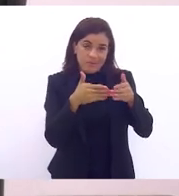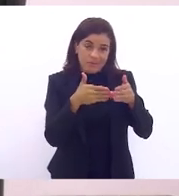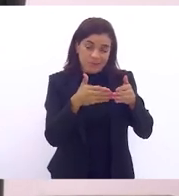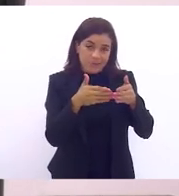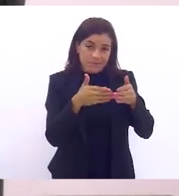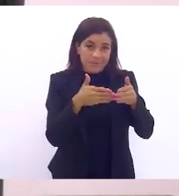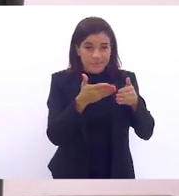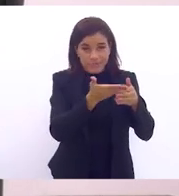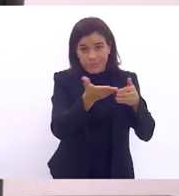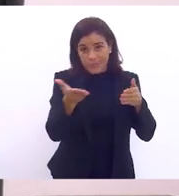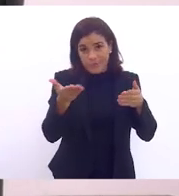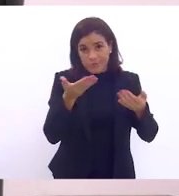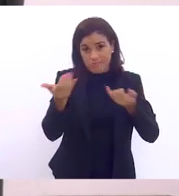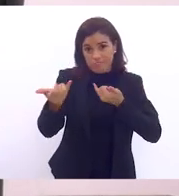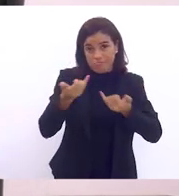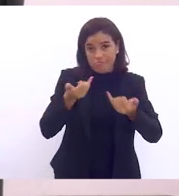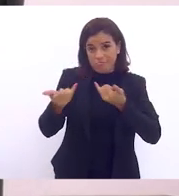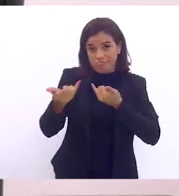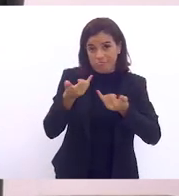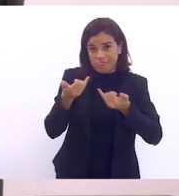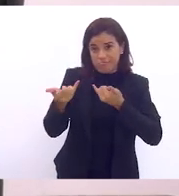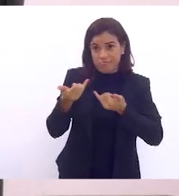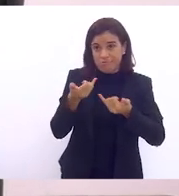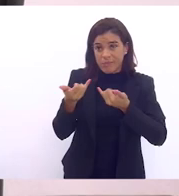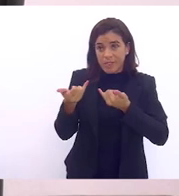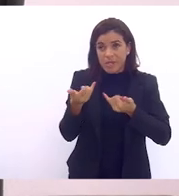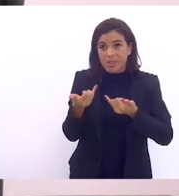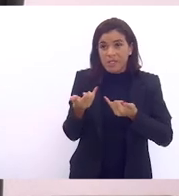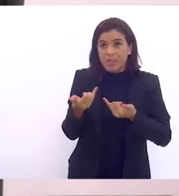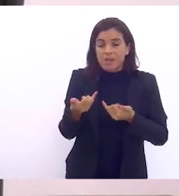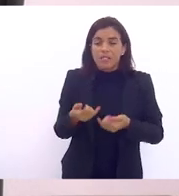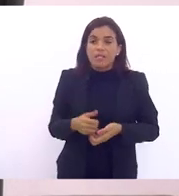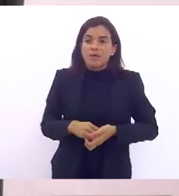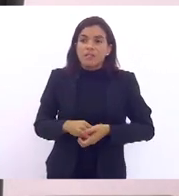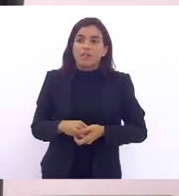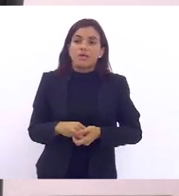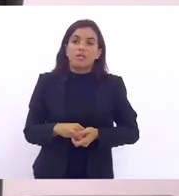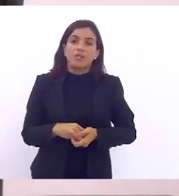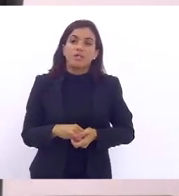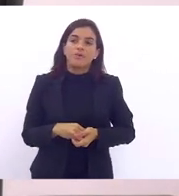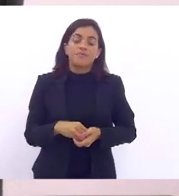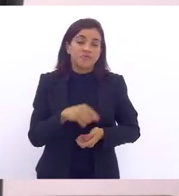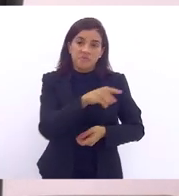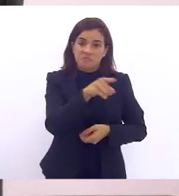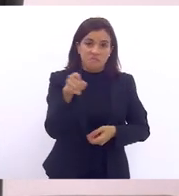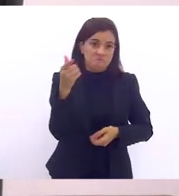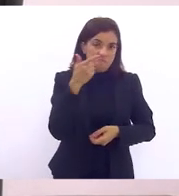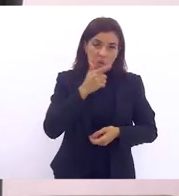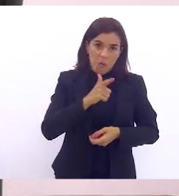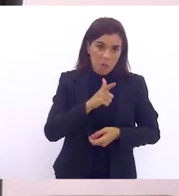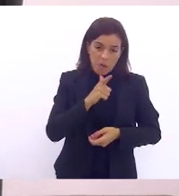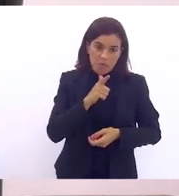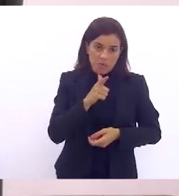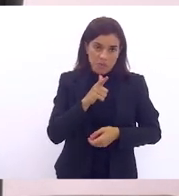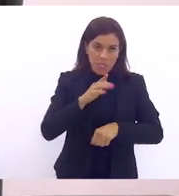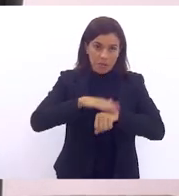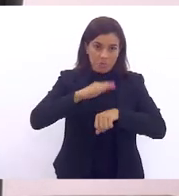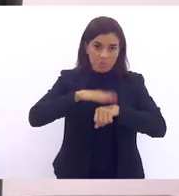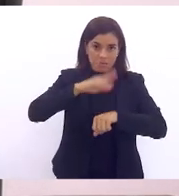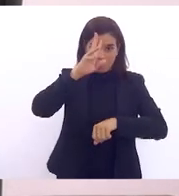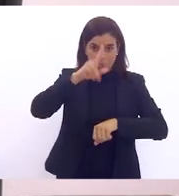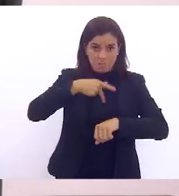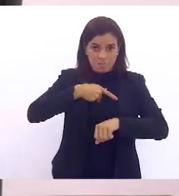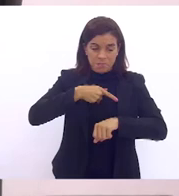Estão dizendo que não é eh que não é vocês não conseguem fazer isso por vocês